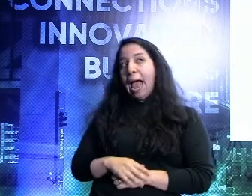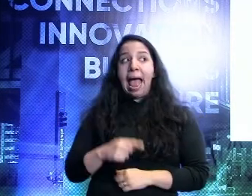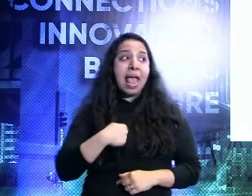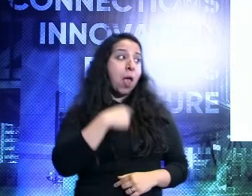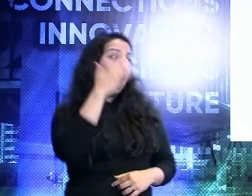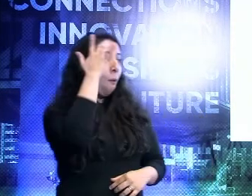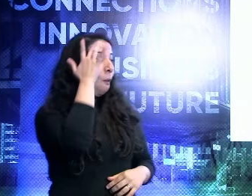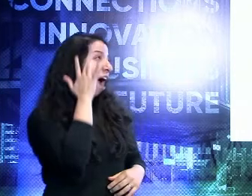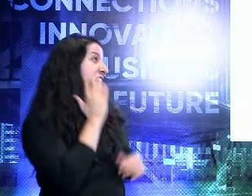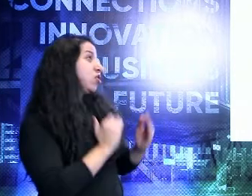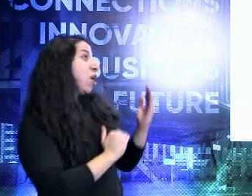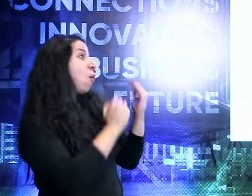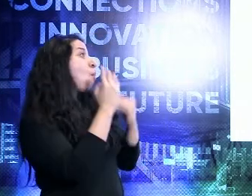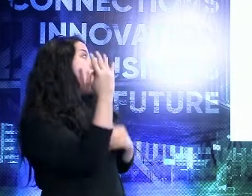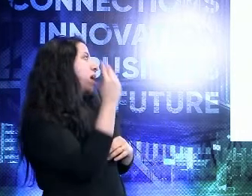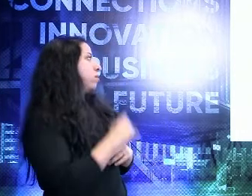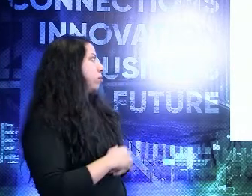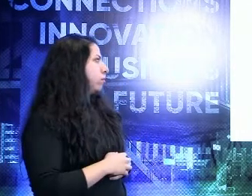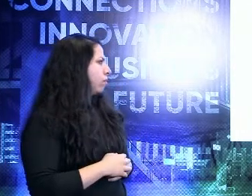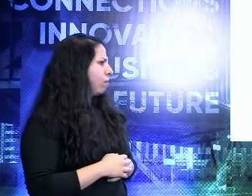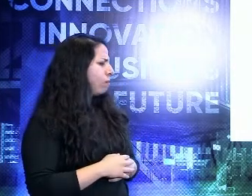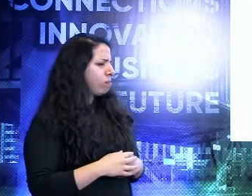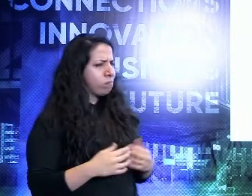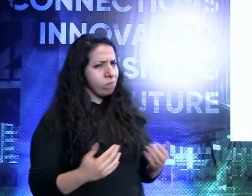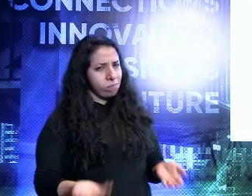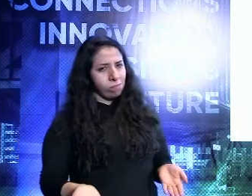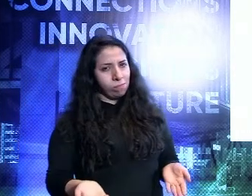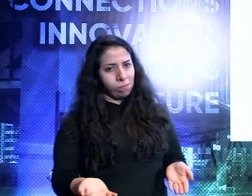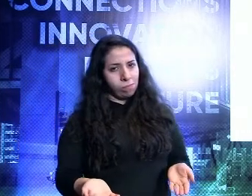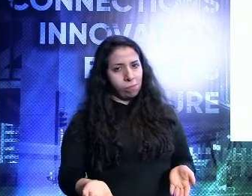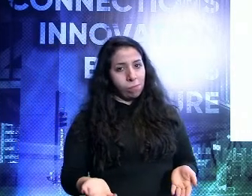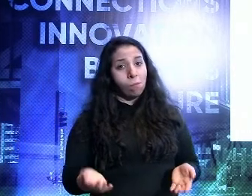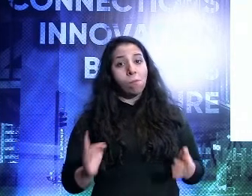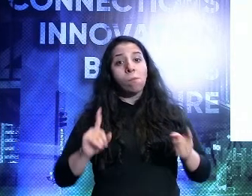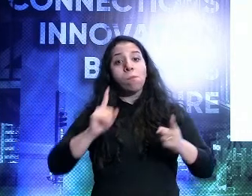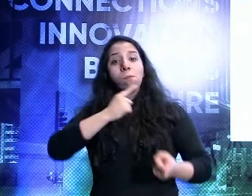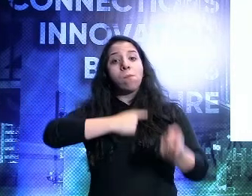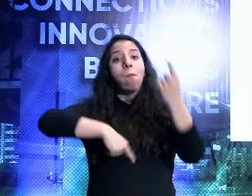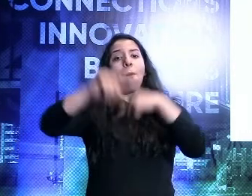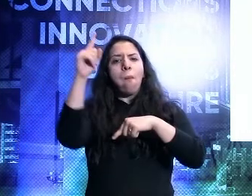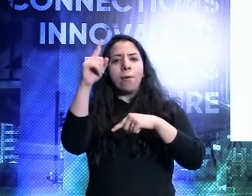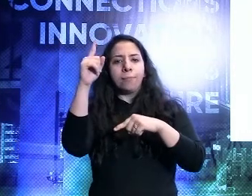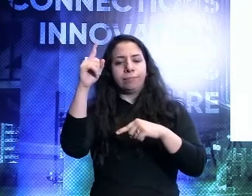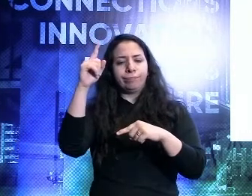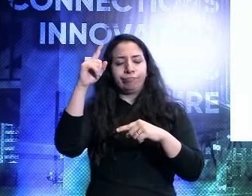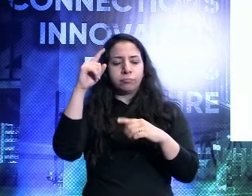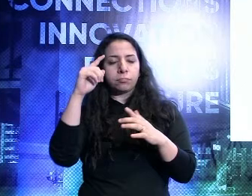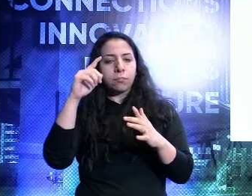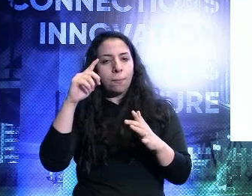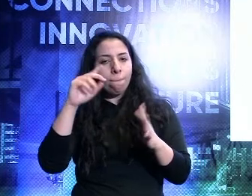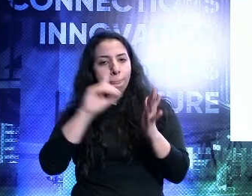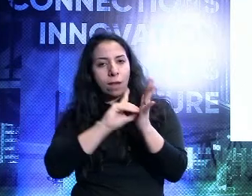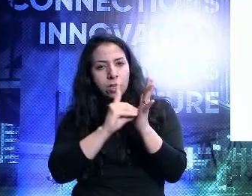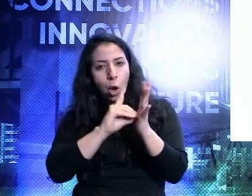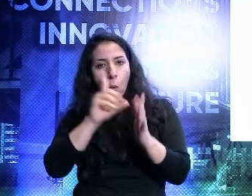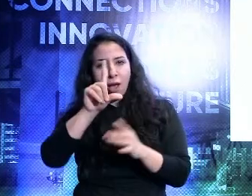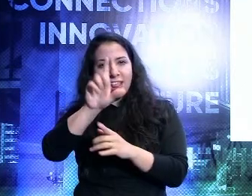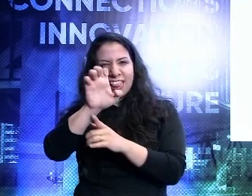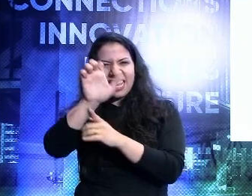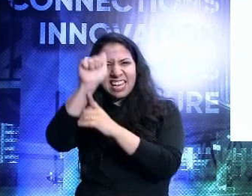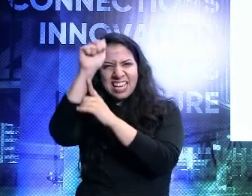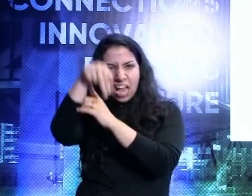rola. E aí, gente, a transformação digital Lean, a gente diz que é fazer o melhor uso da